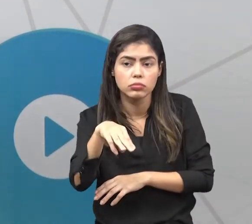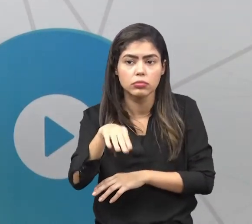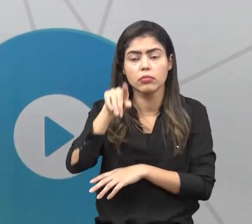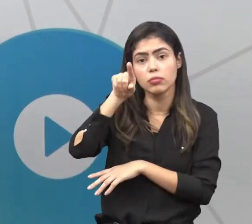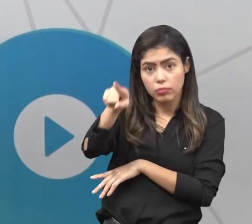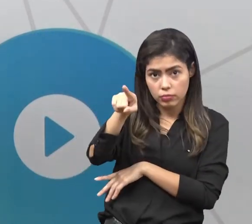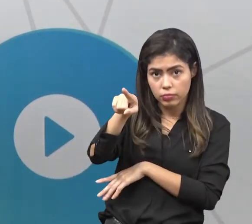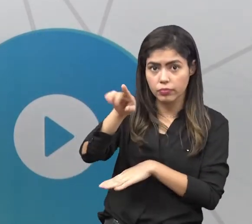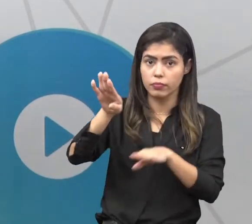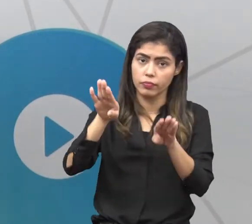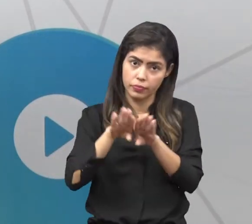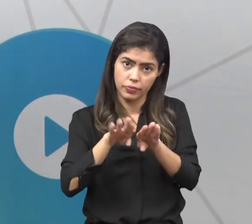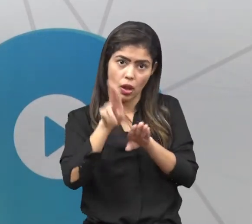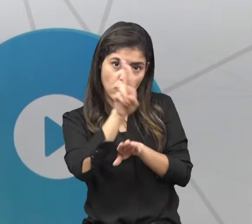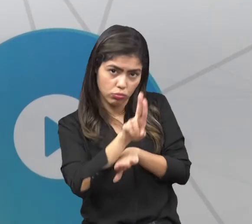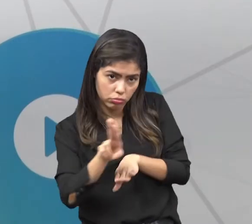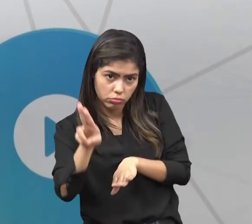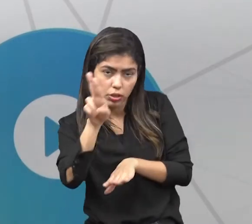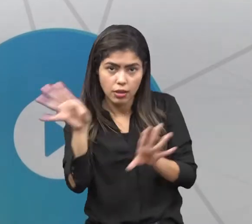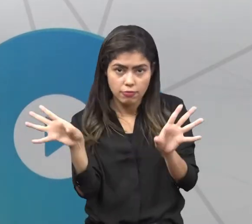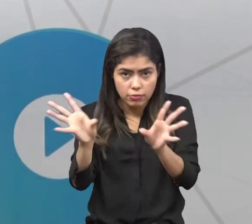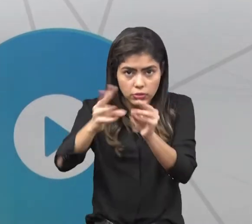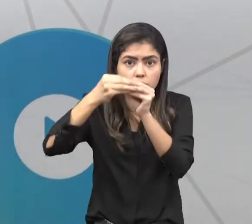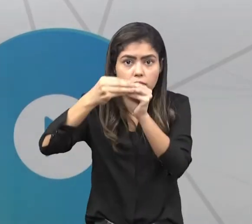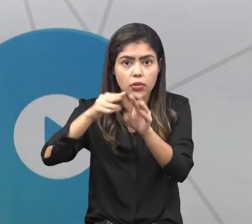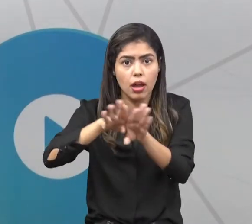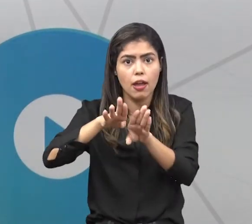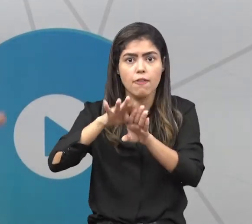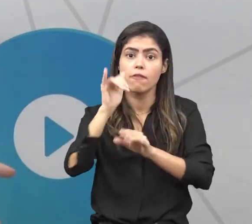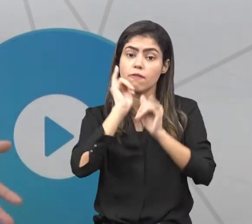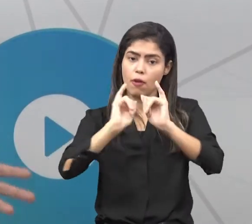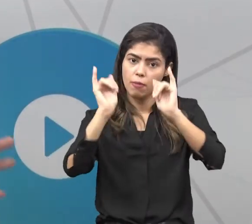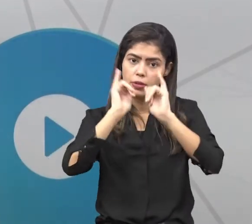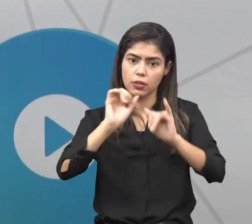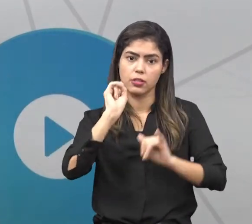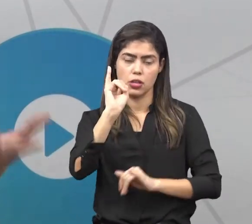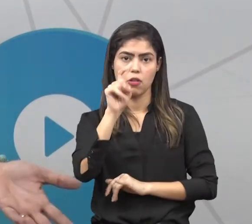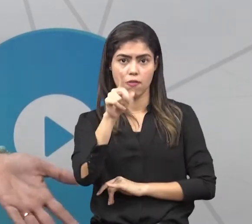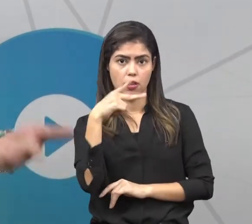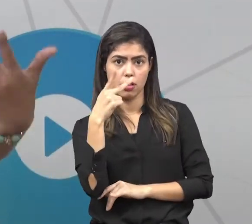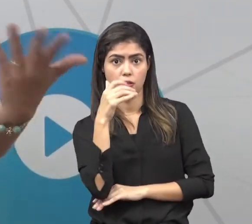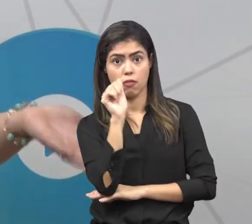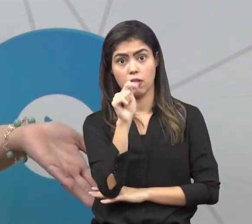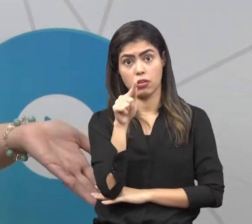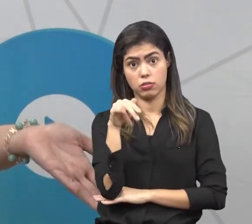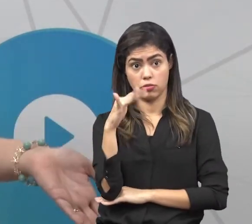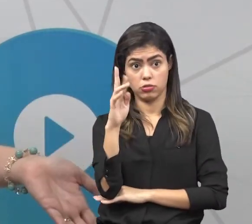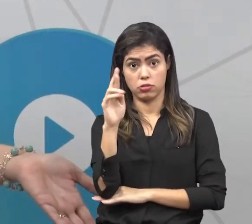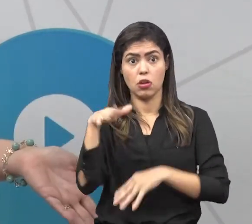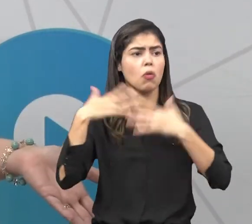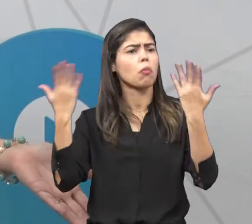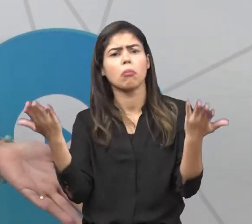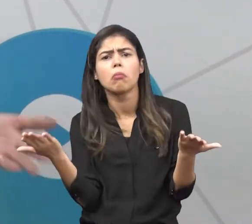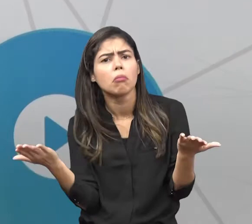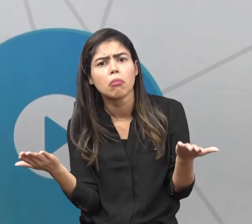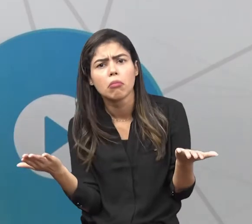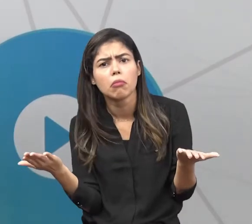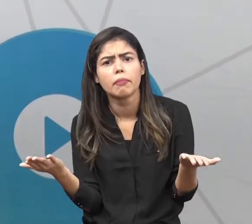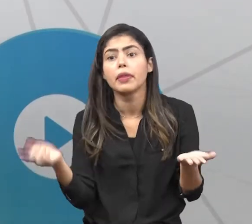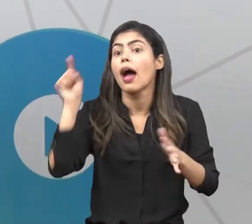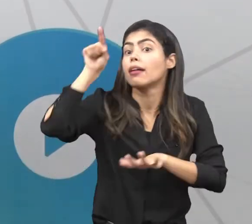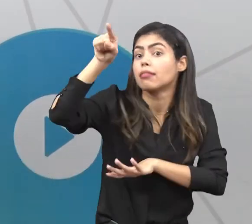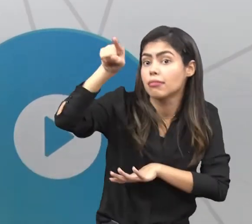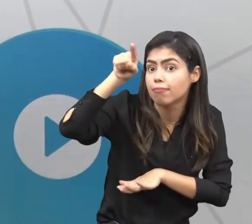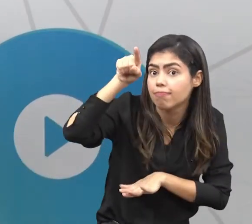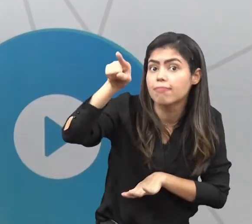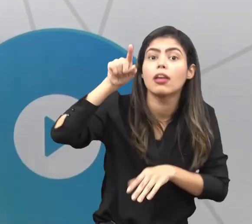referir a ele e fechar a informação. Porque se eu dissesse para você que eu falei com o agente, qual agente?